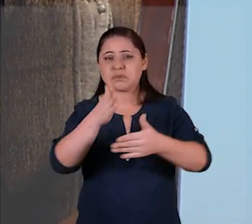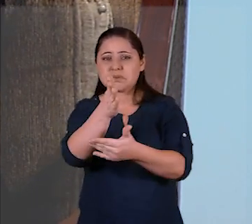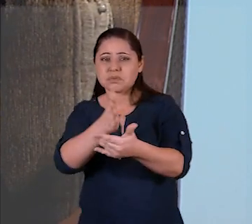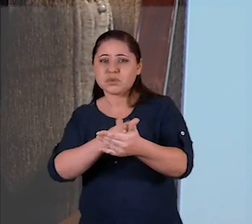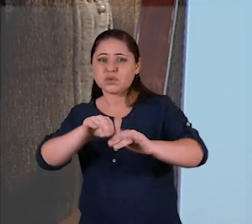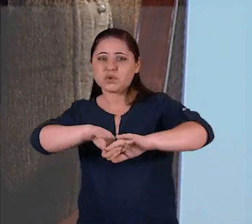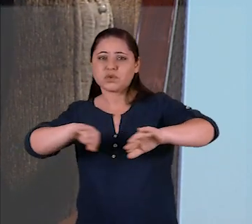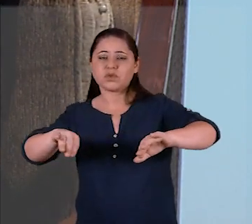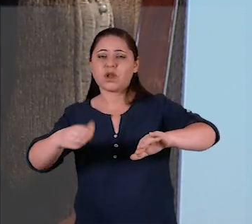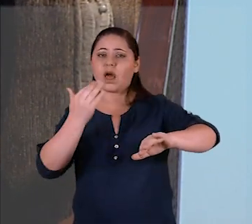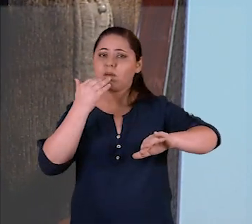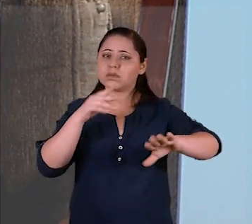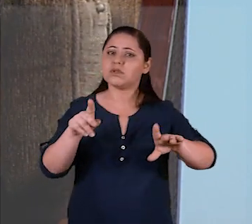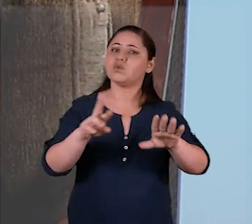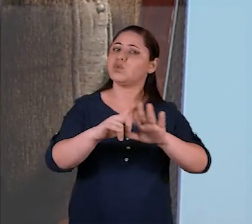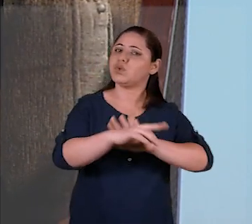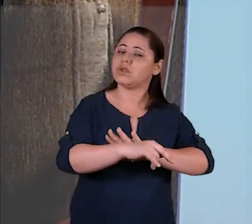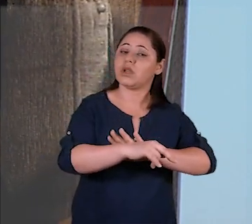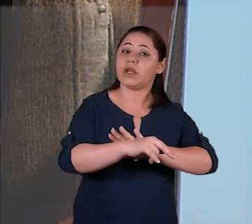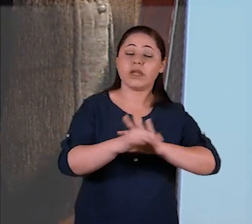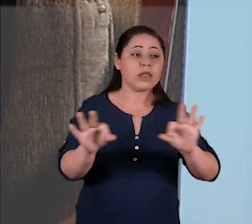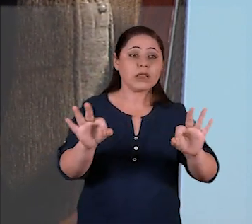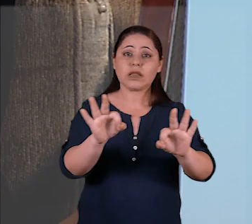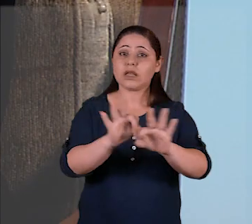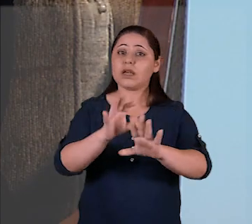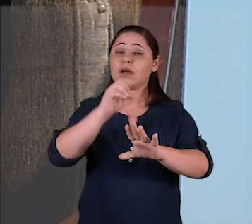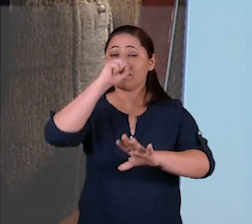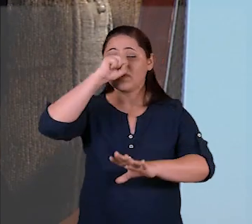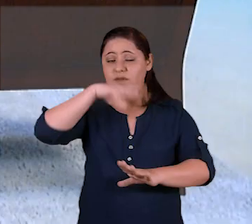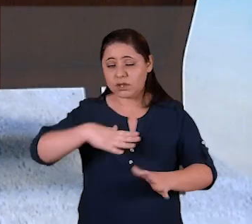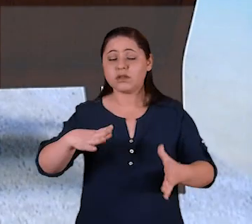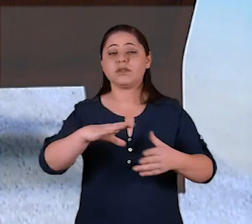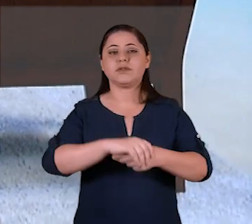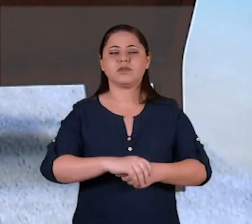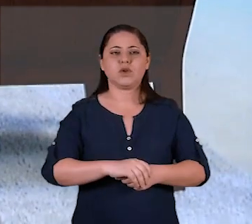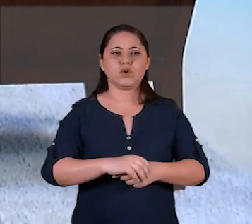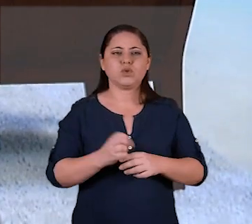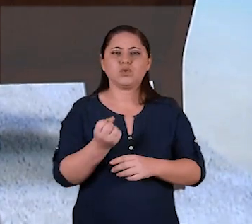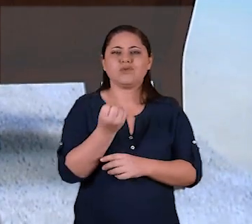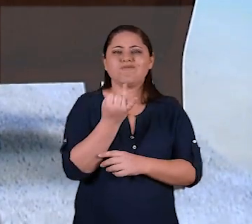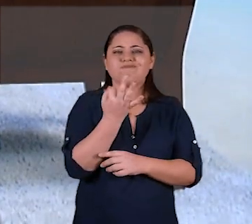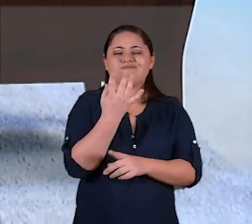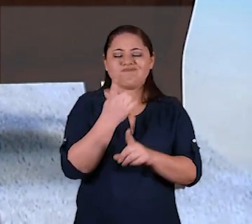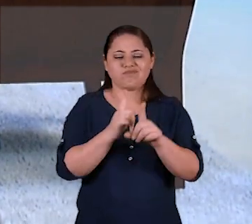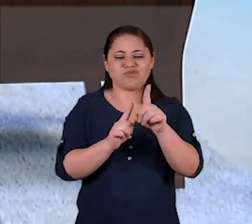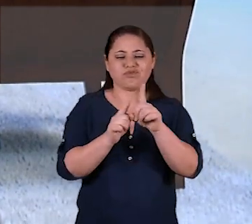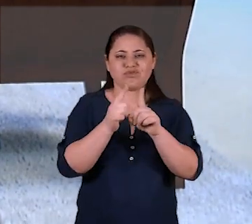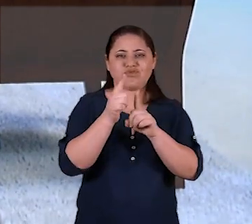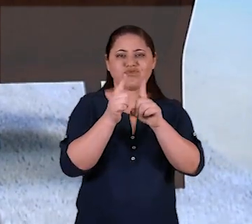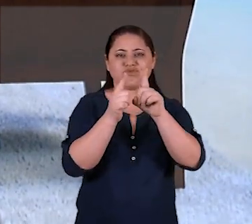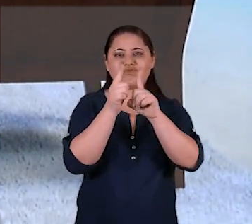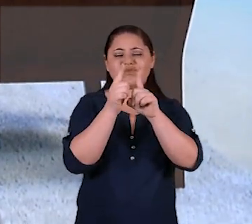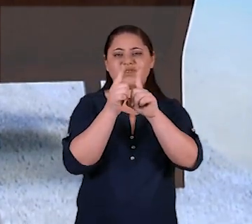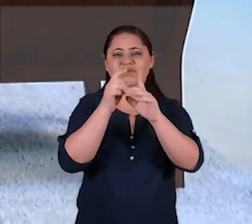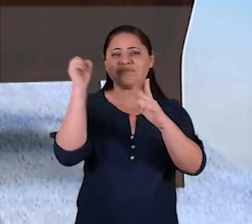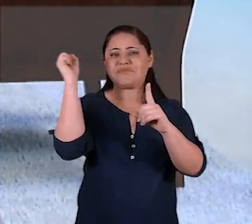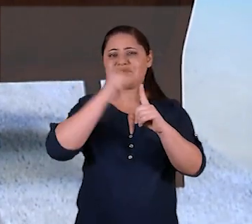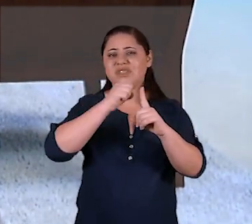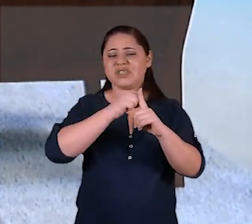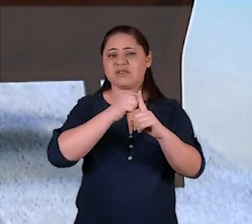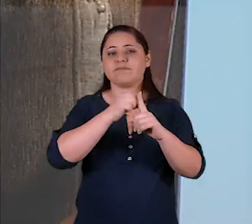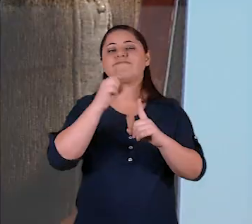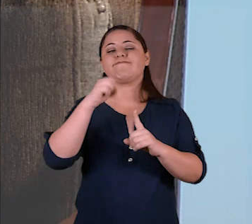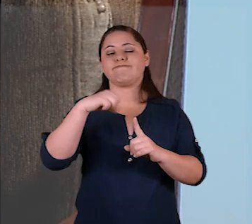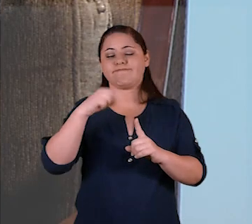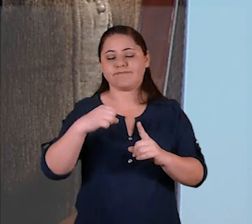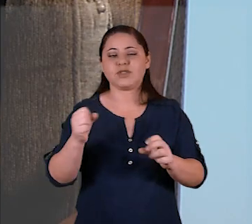alimentos. E isso também auxilia no rompimento do ciclo da violência. E o número de casos é alto? Sim. Esse ano,